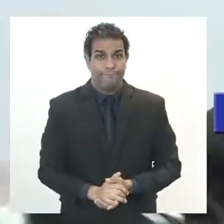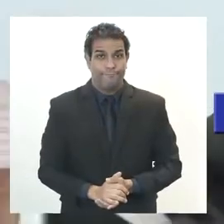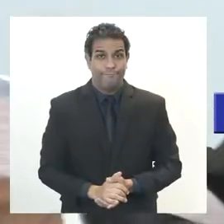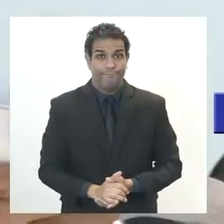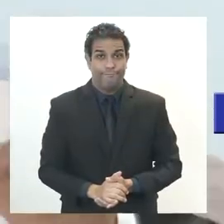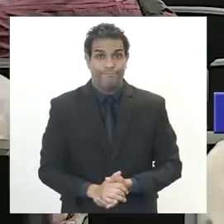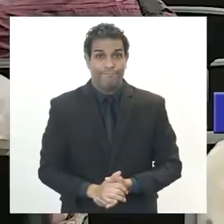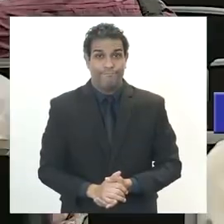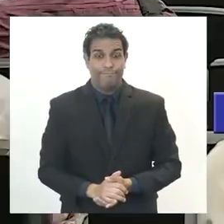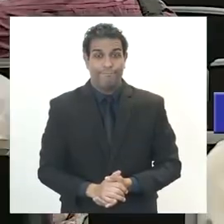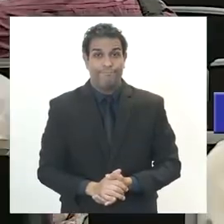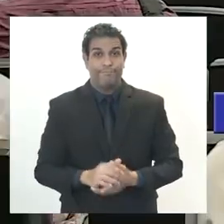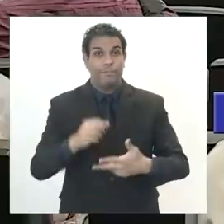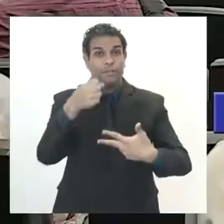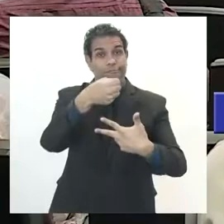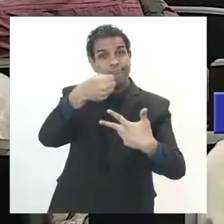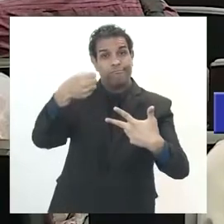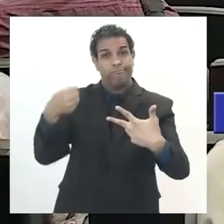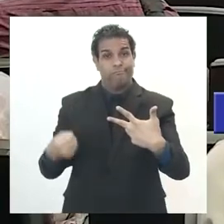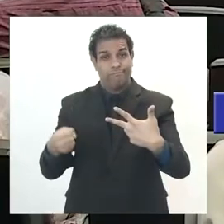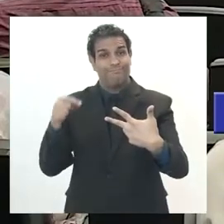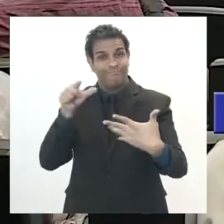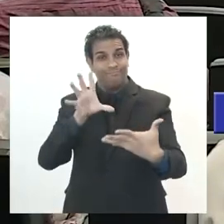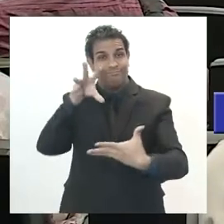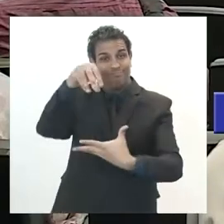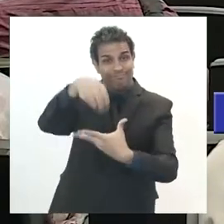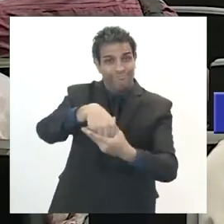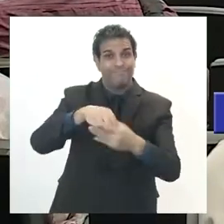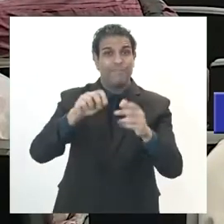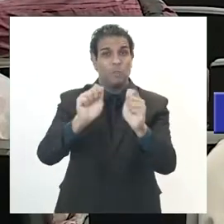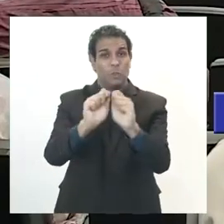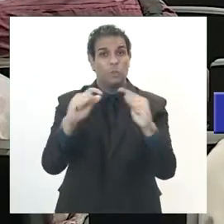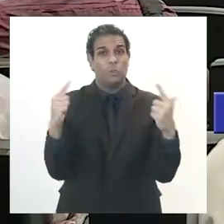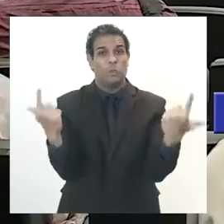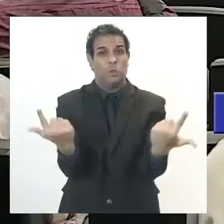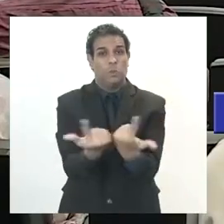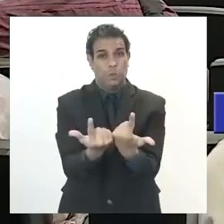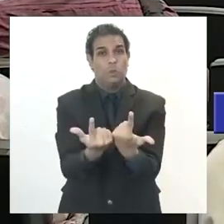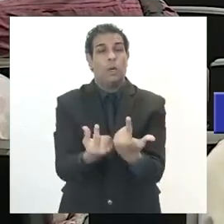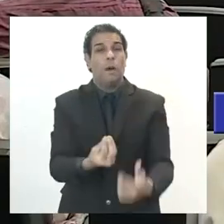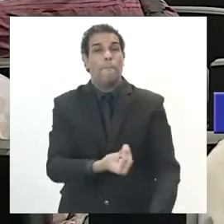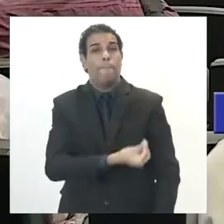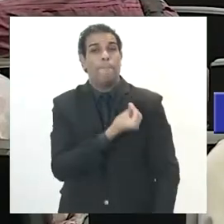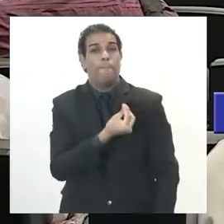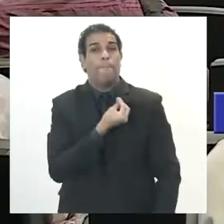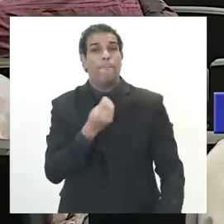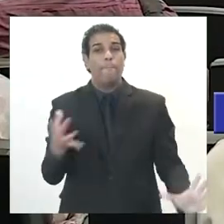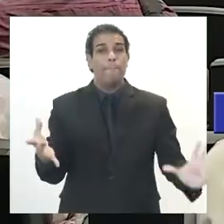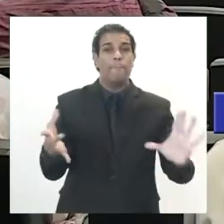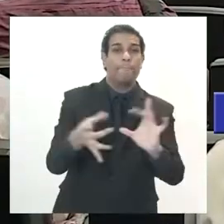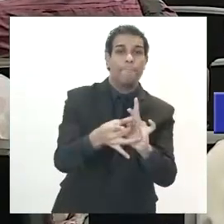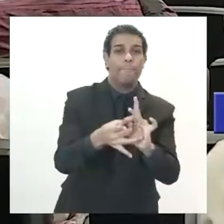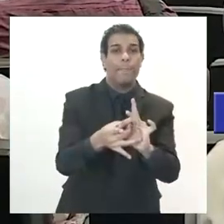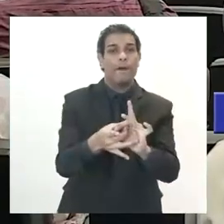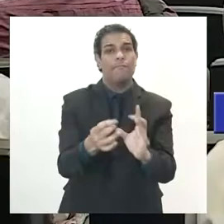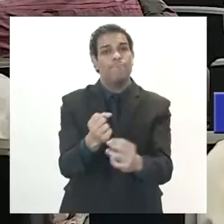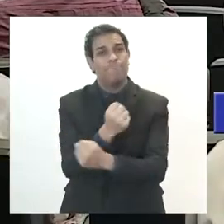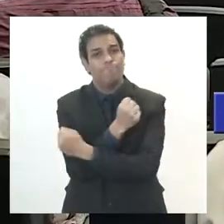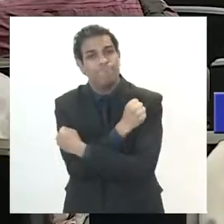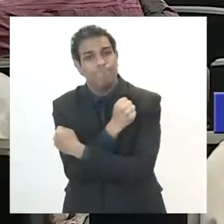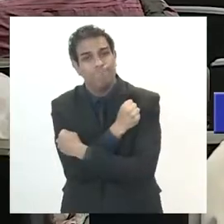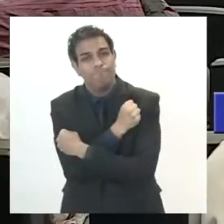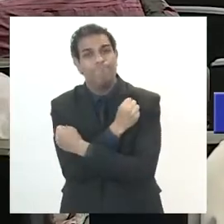legislativo Estadual também é inserido né na participação então um abraço o